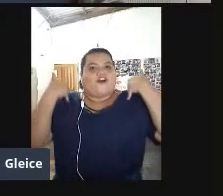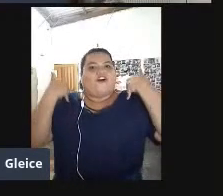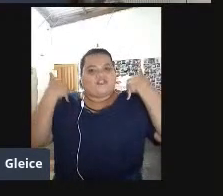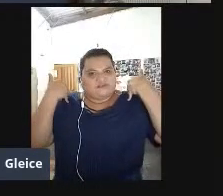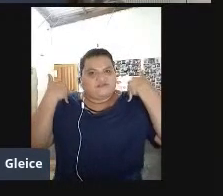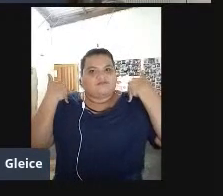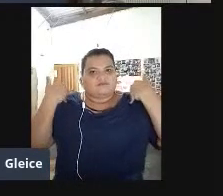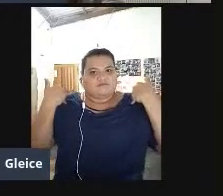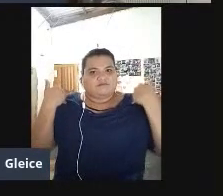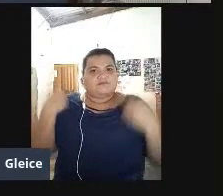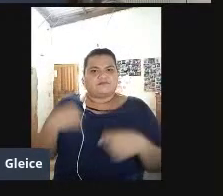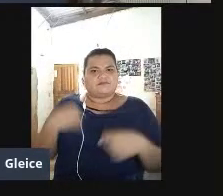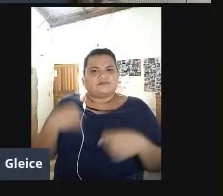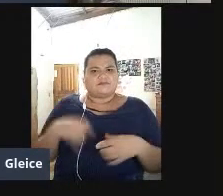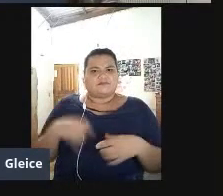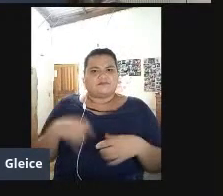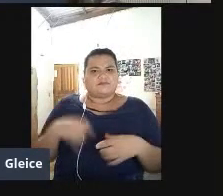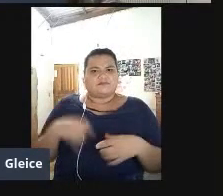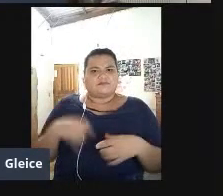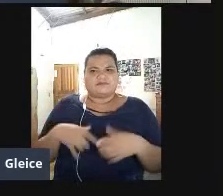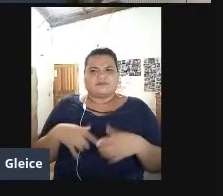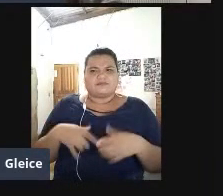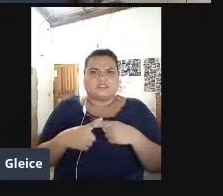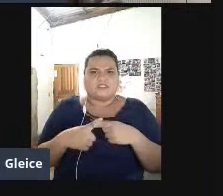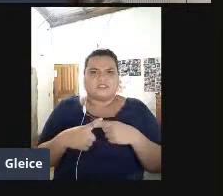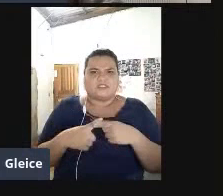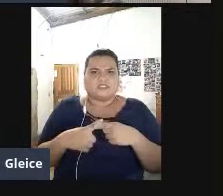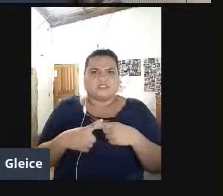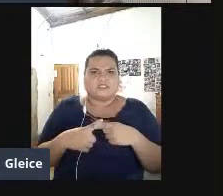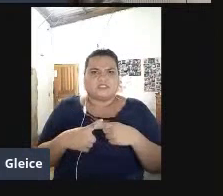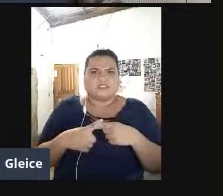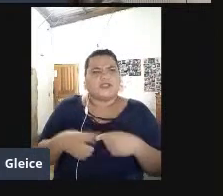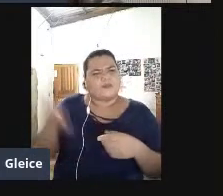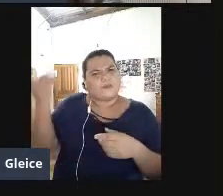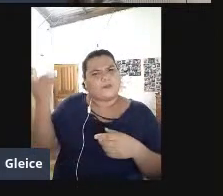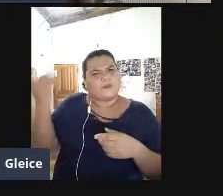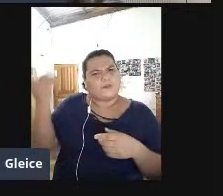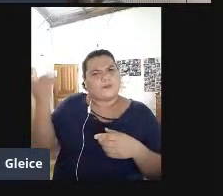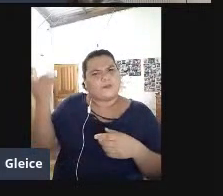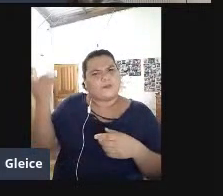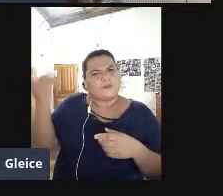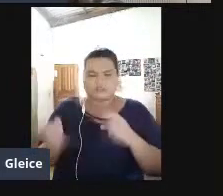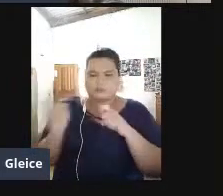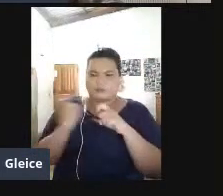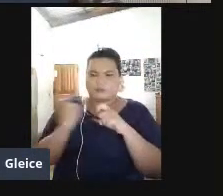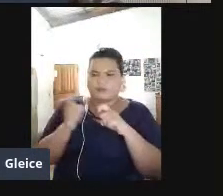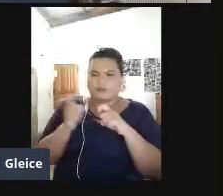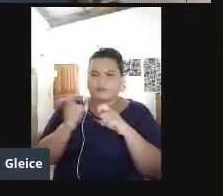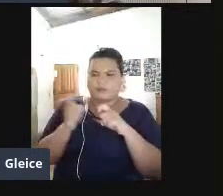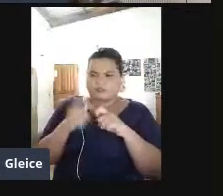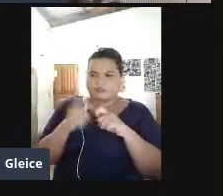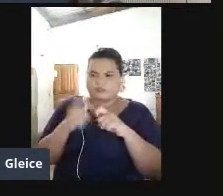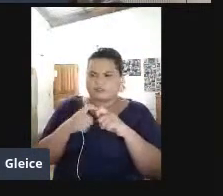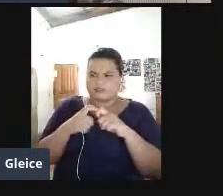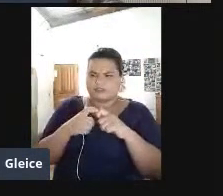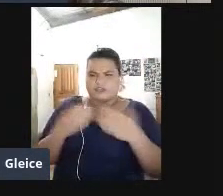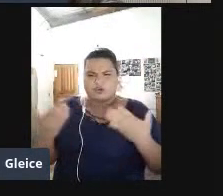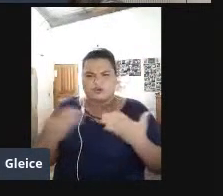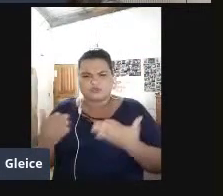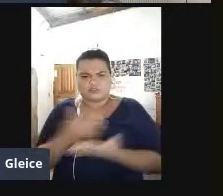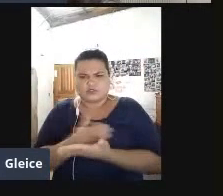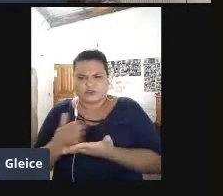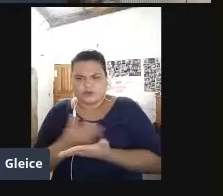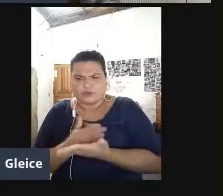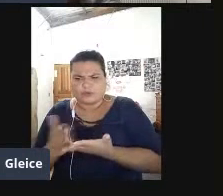não existe mais aquele protótipo de chegar no médico e falar assim, doutor, a gente vai iniciar a dieta desse paciente hoje, não, isso é